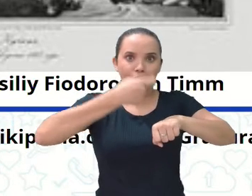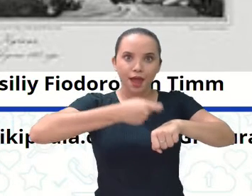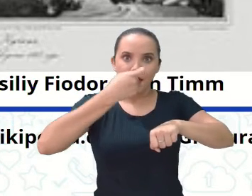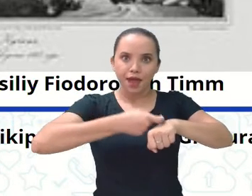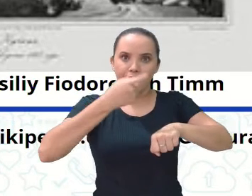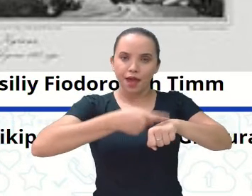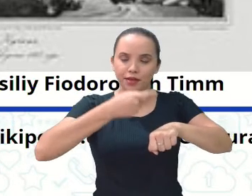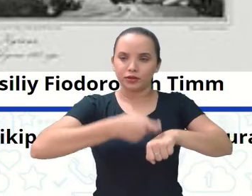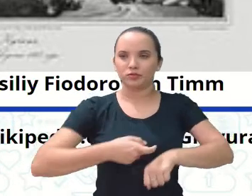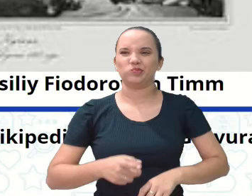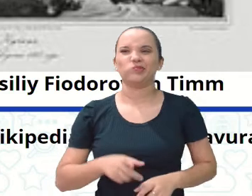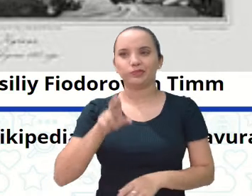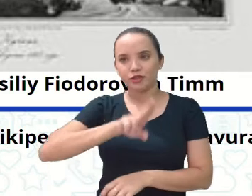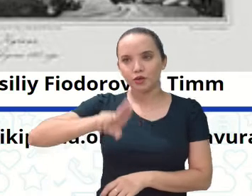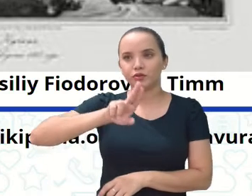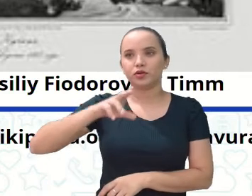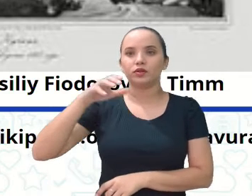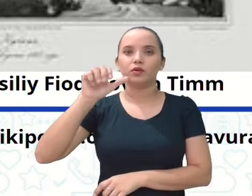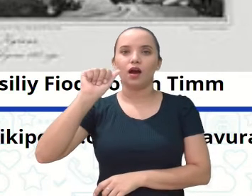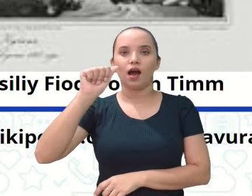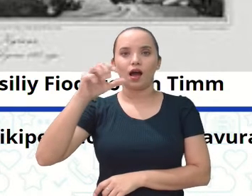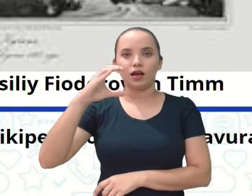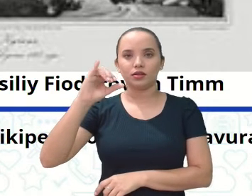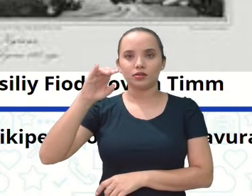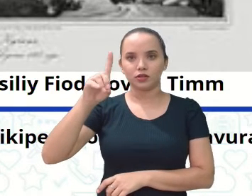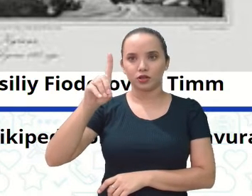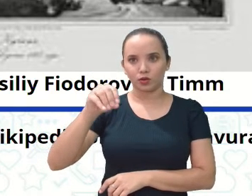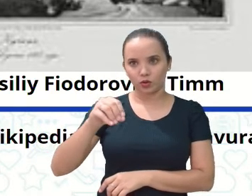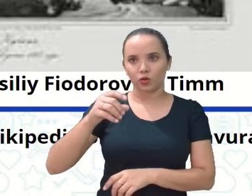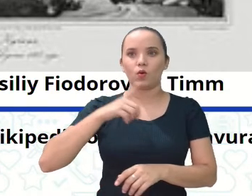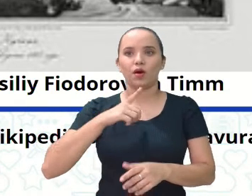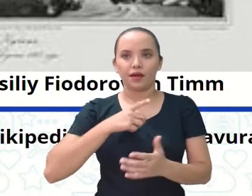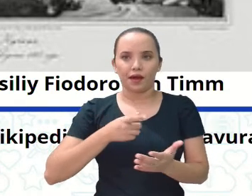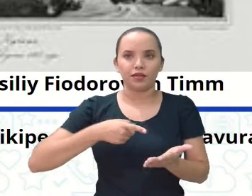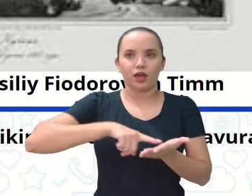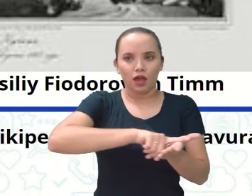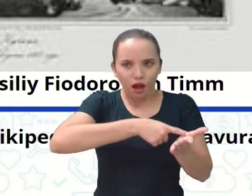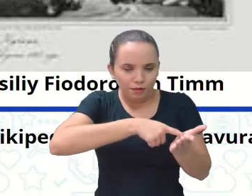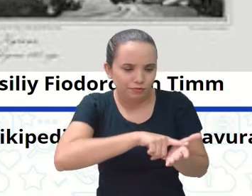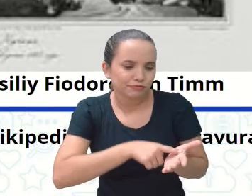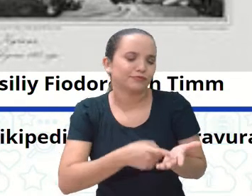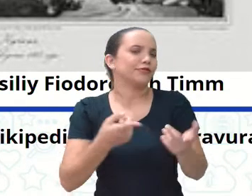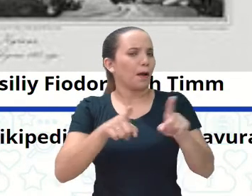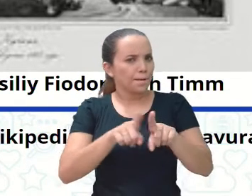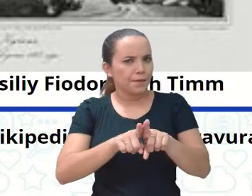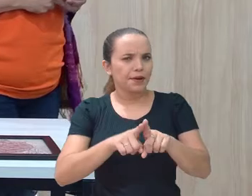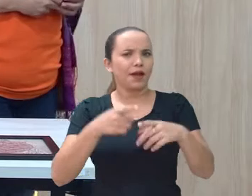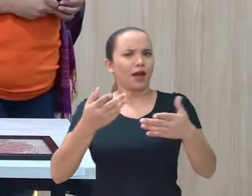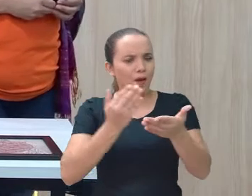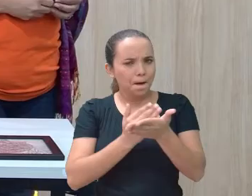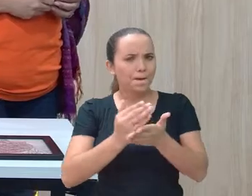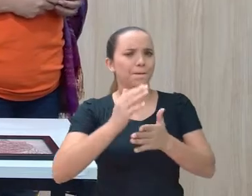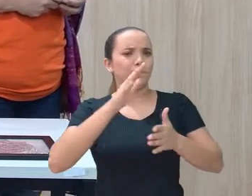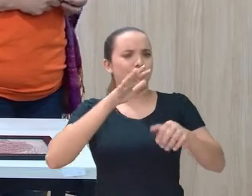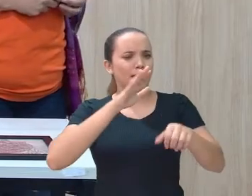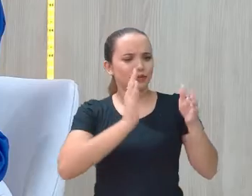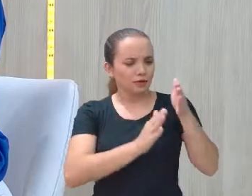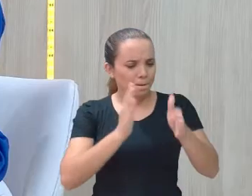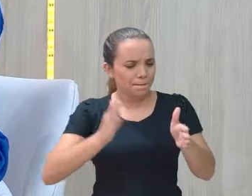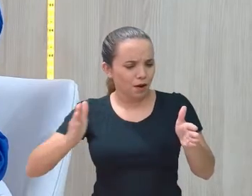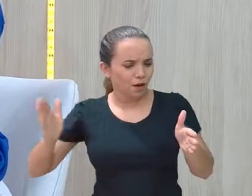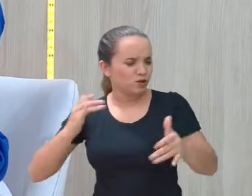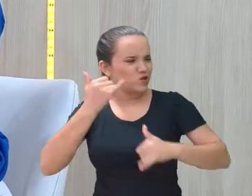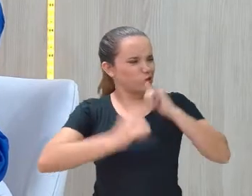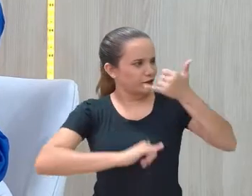né? A imagem é gravada. Aí já entra em um processo químico, né? Você já viu, Celi? E